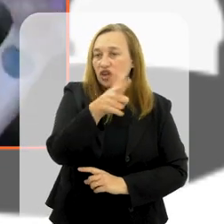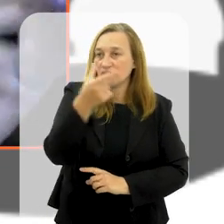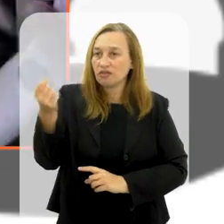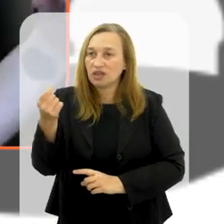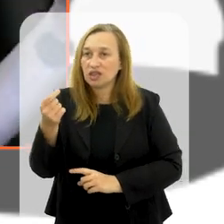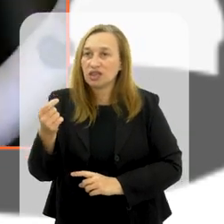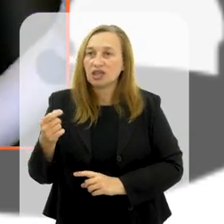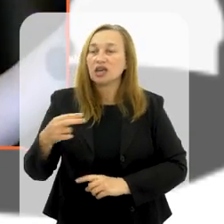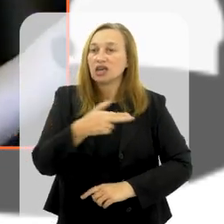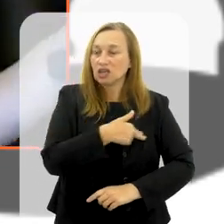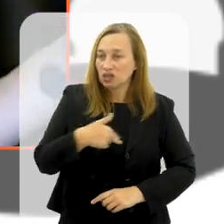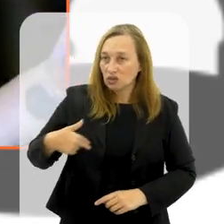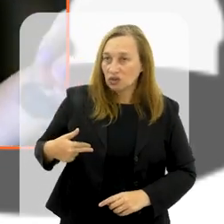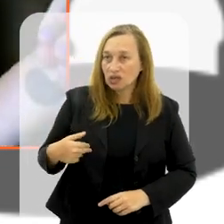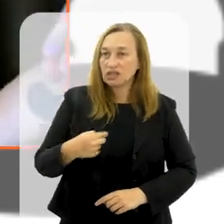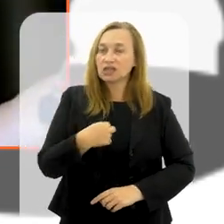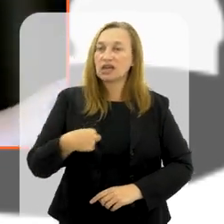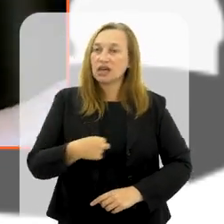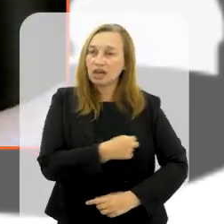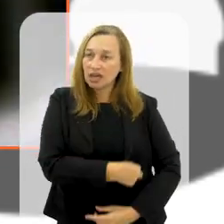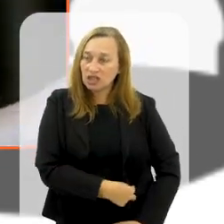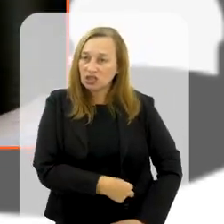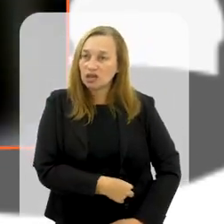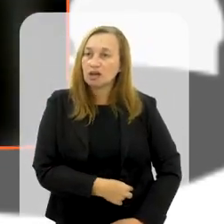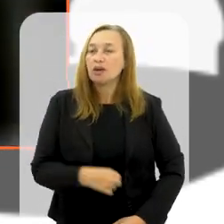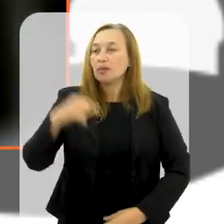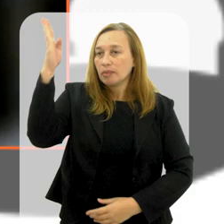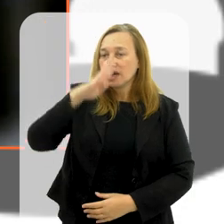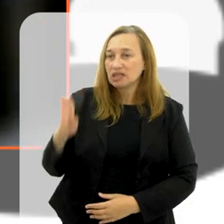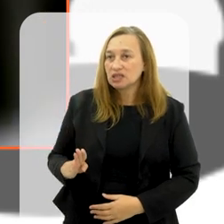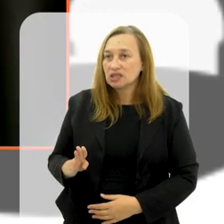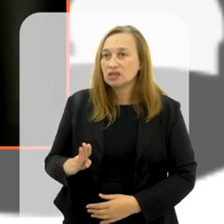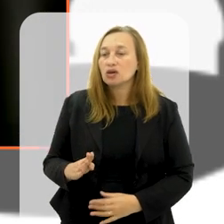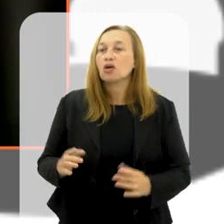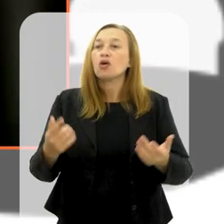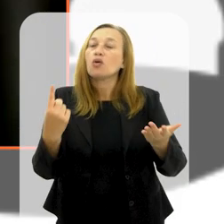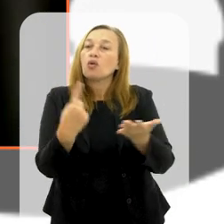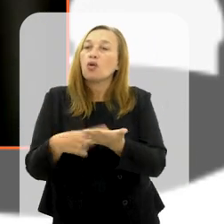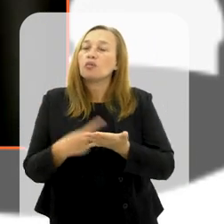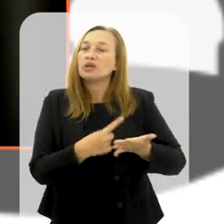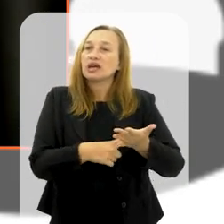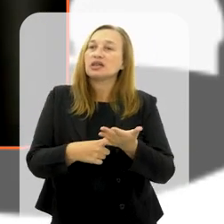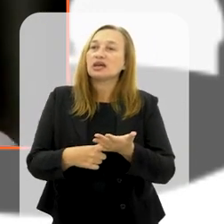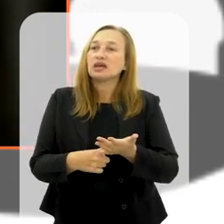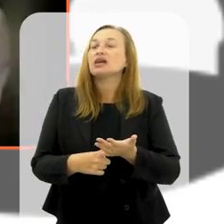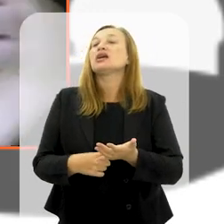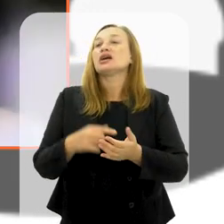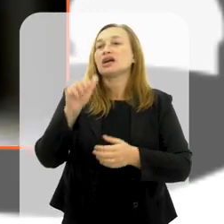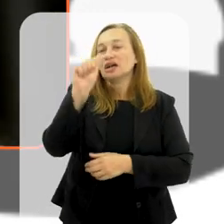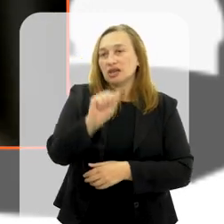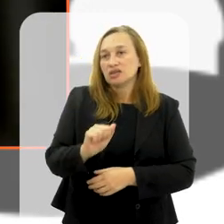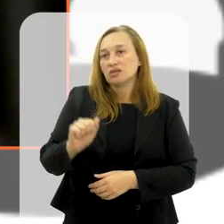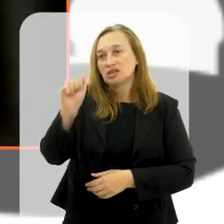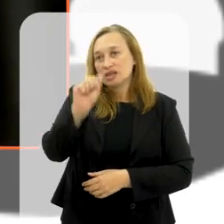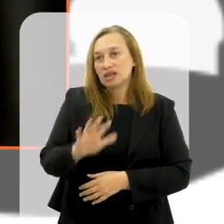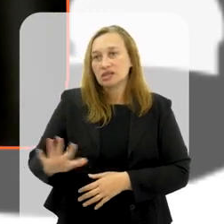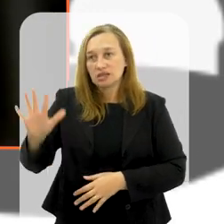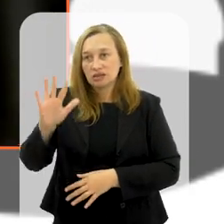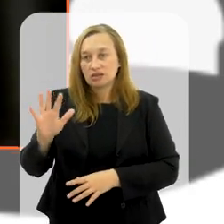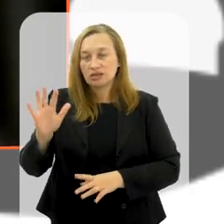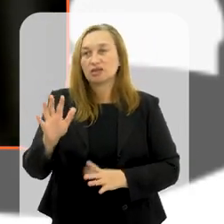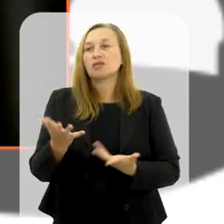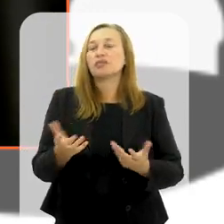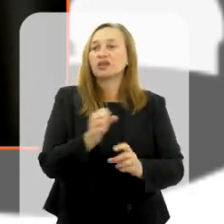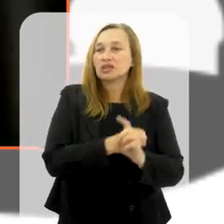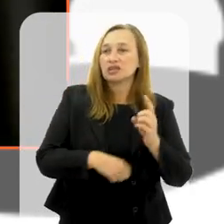na vinda da Indonésia para a Índia e para o Brasil, combinado que a Associação Nacional de ONGs assumiria essa coordenação,